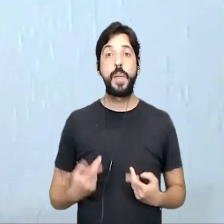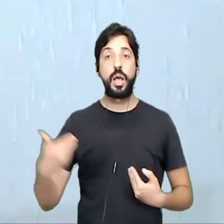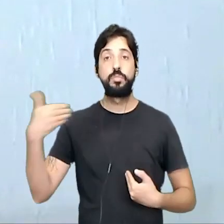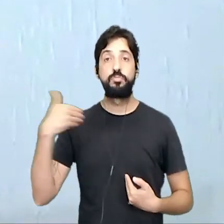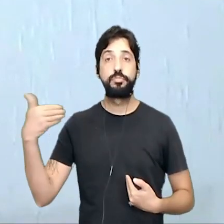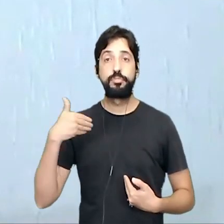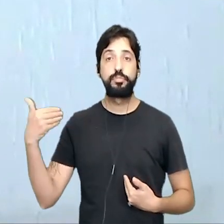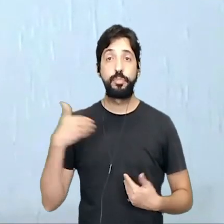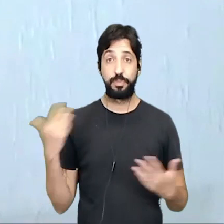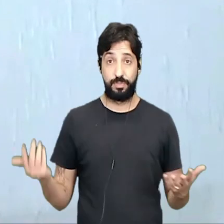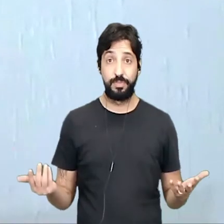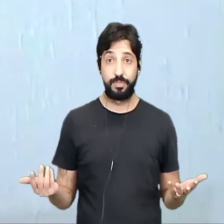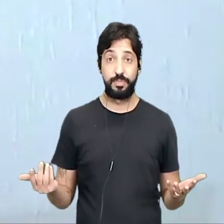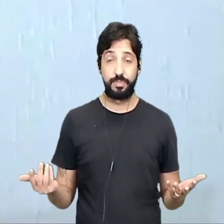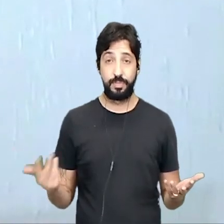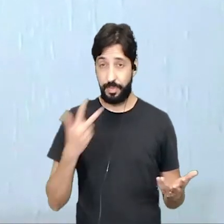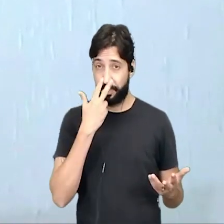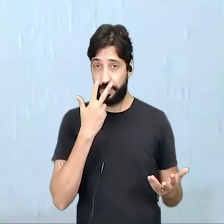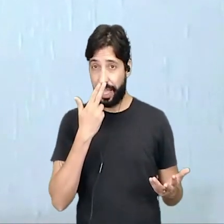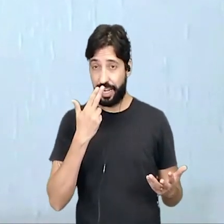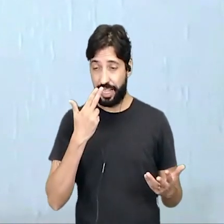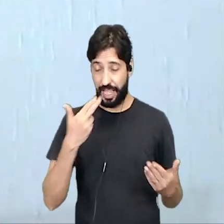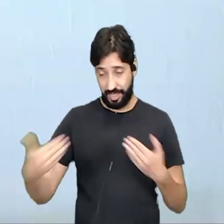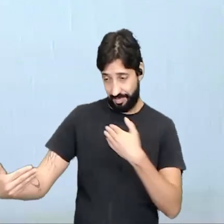caçava a gente feito um